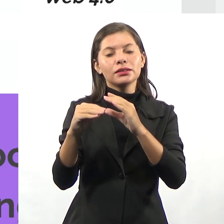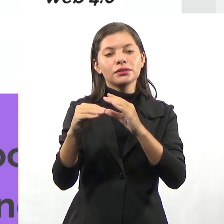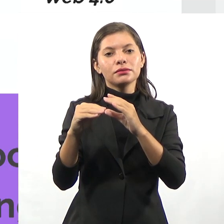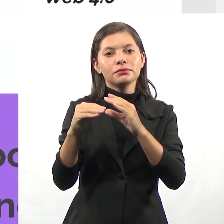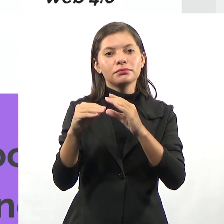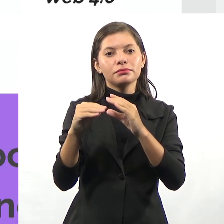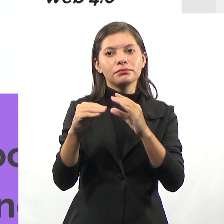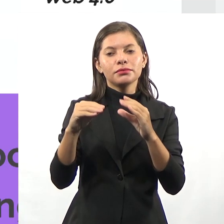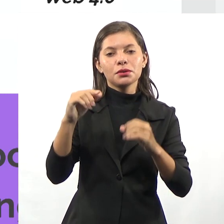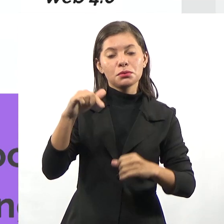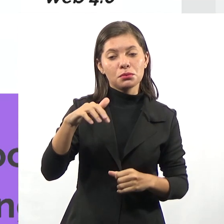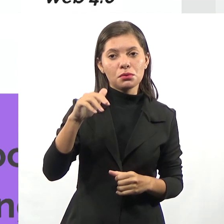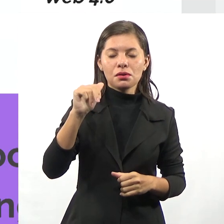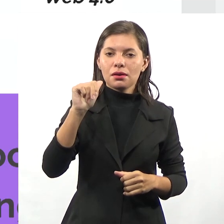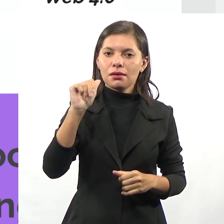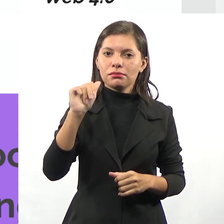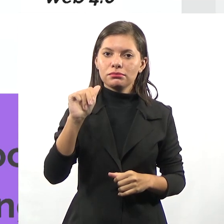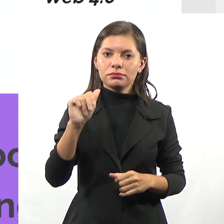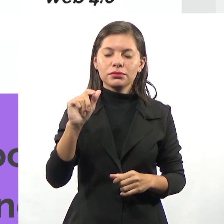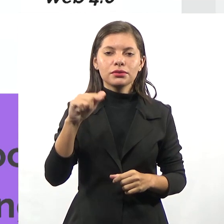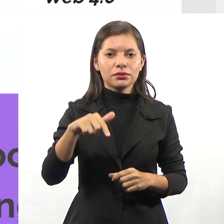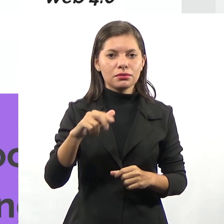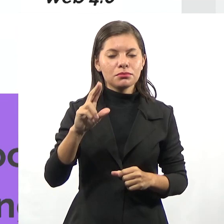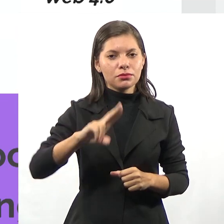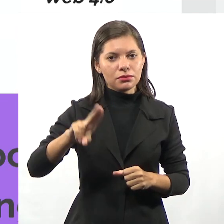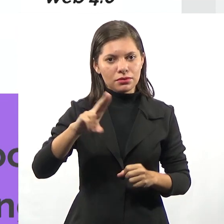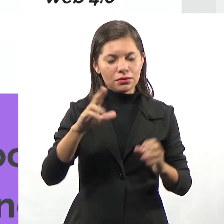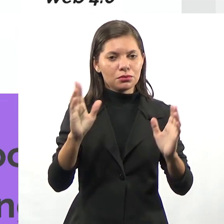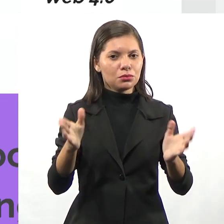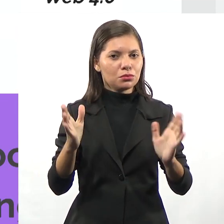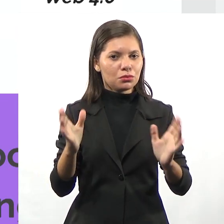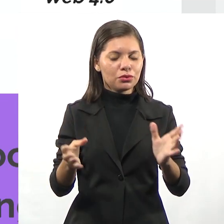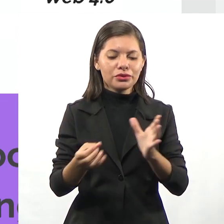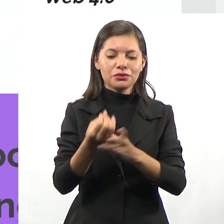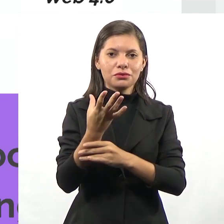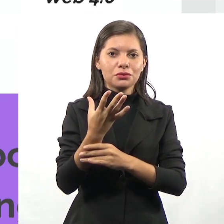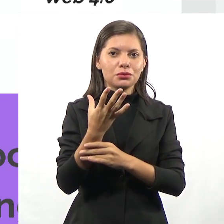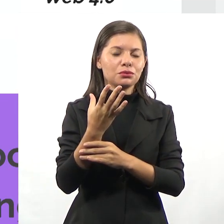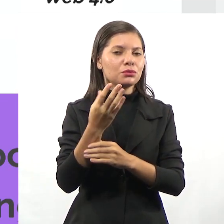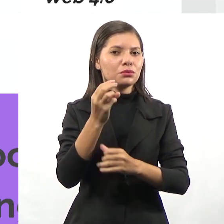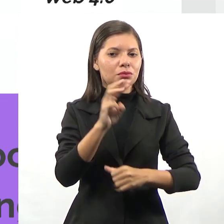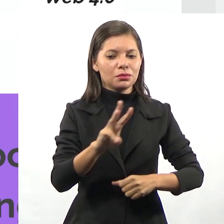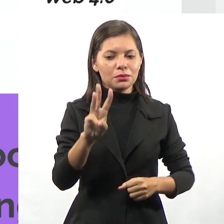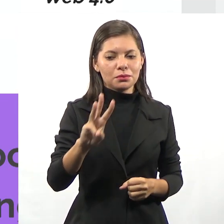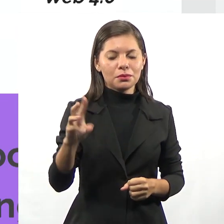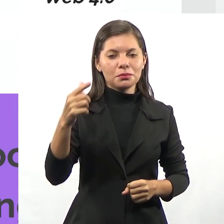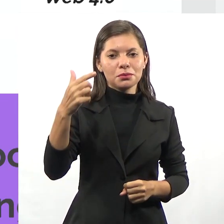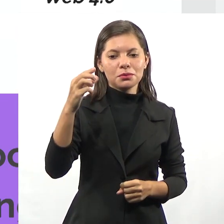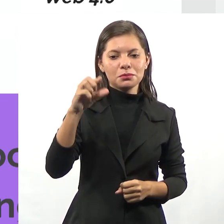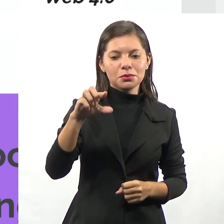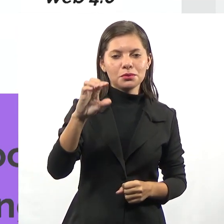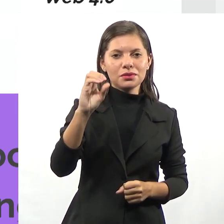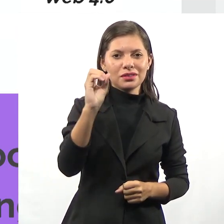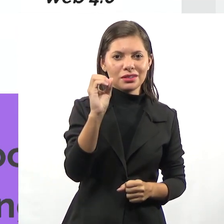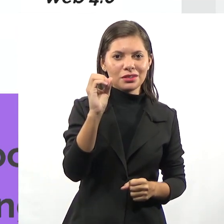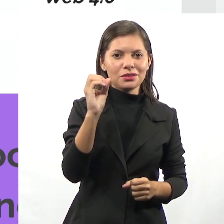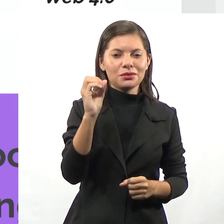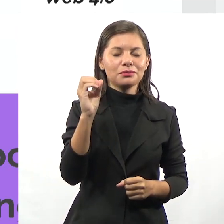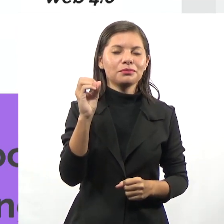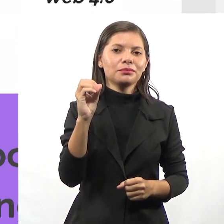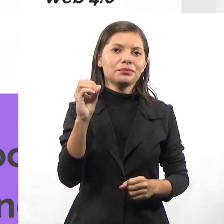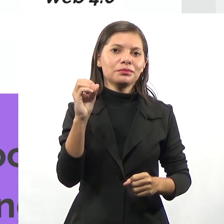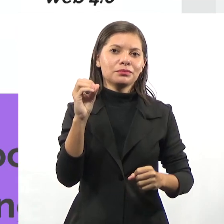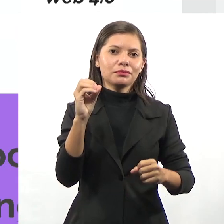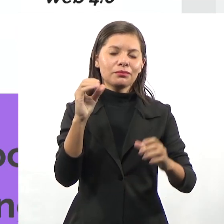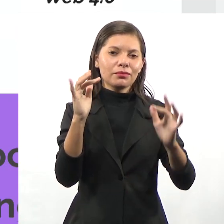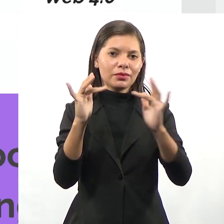o próprio Geniali que a gente está utilizando para a produção de conteúdo é fruto dessa Web 2.0. Ganhou-se a